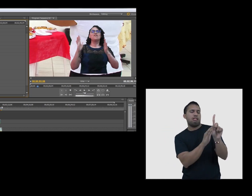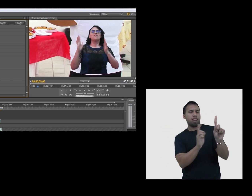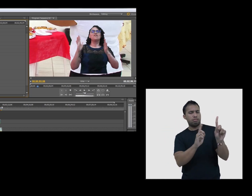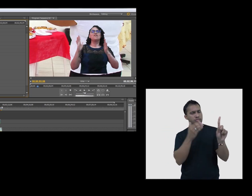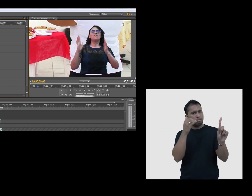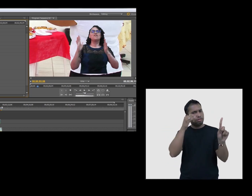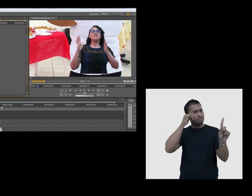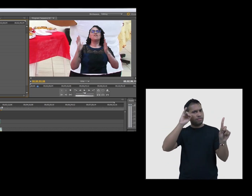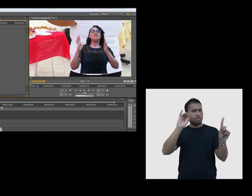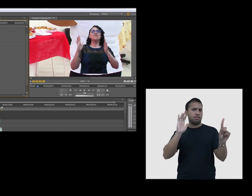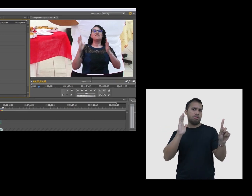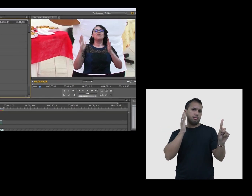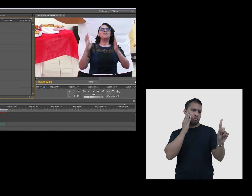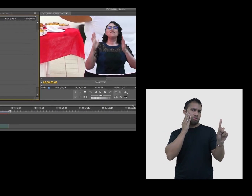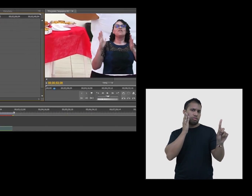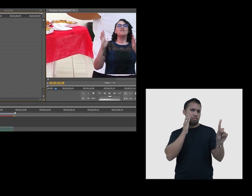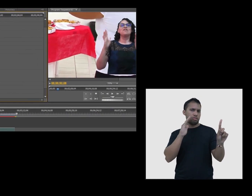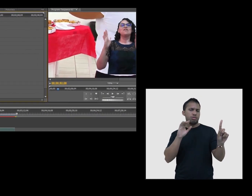ainda.